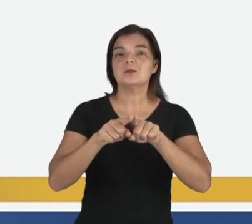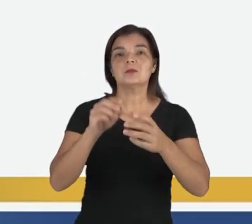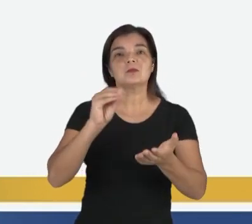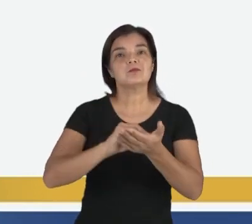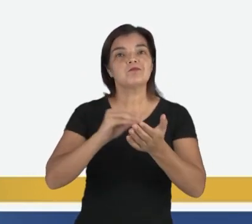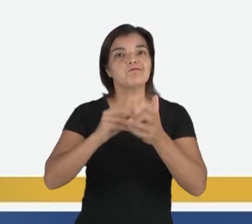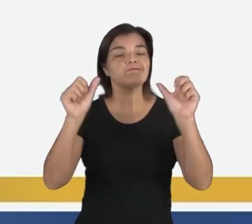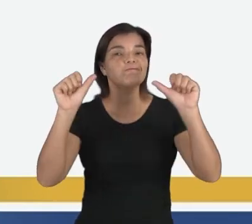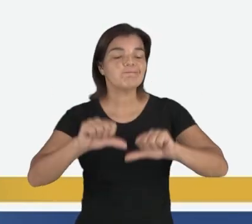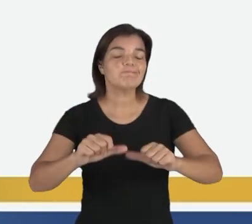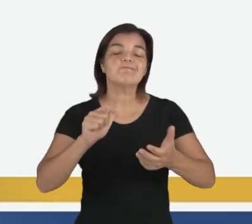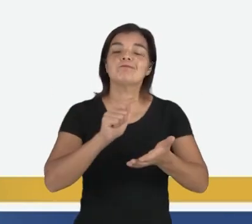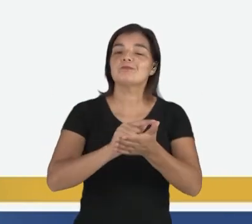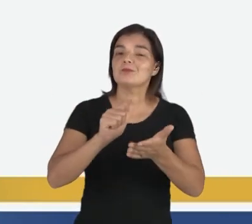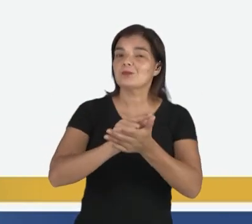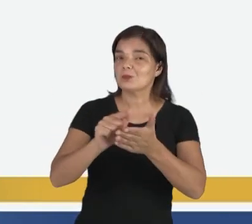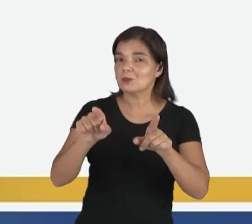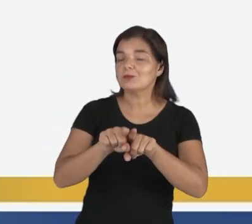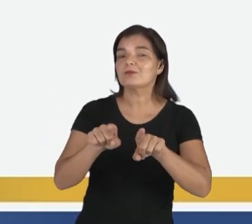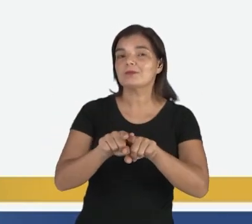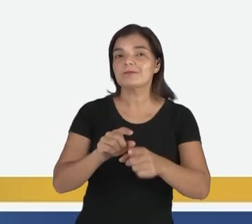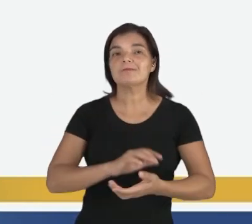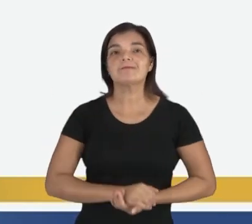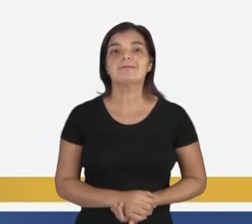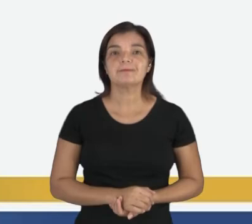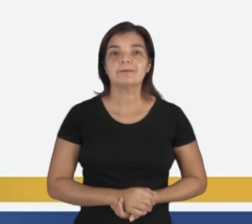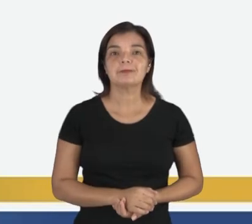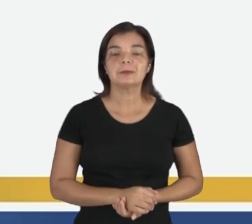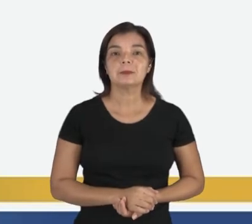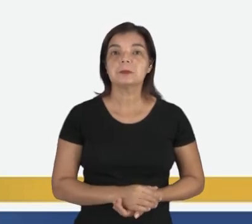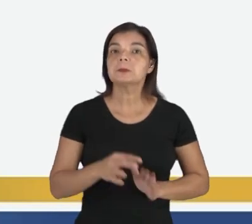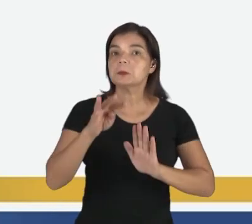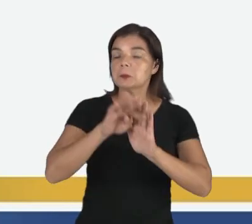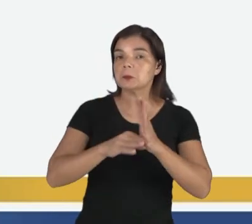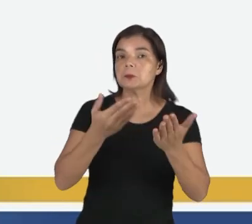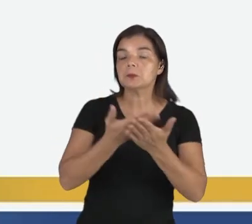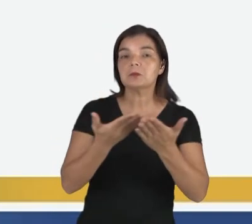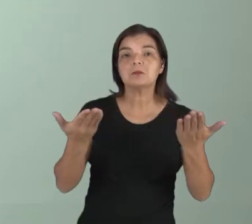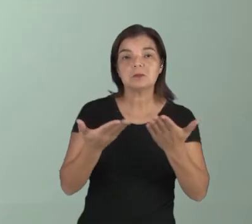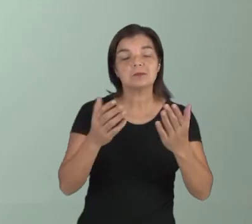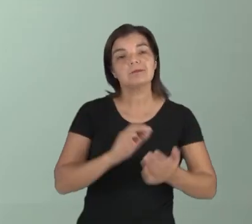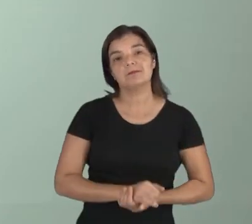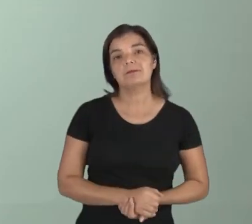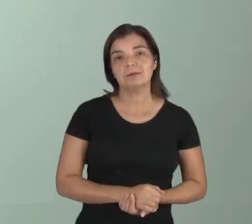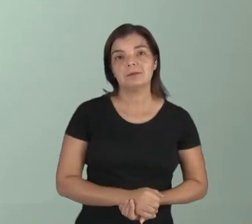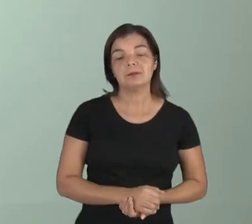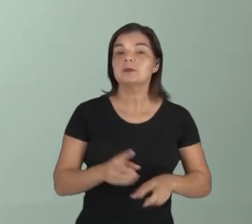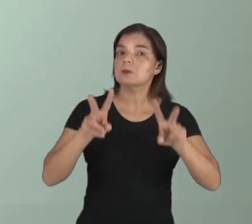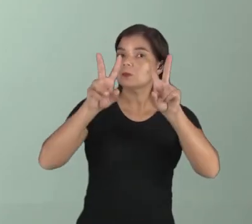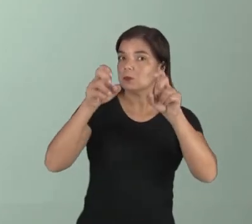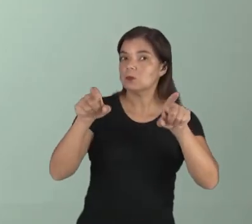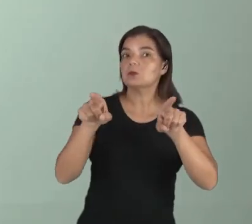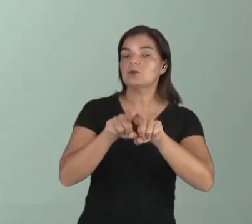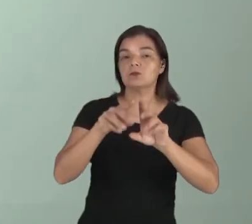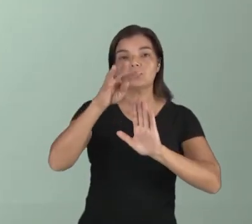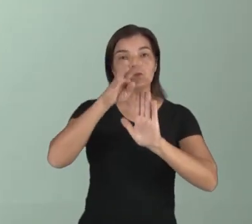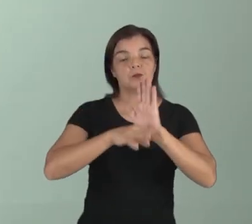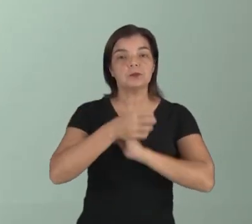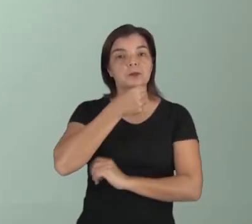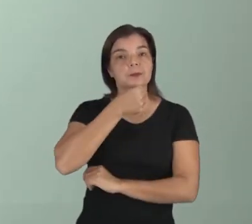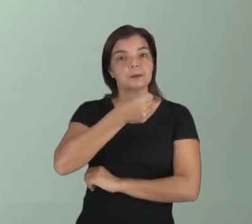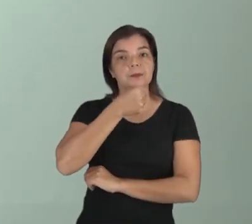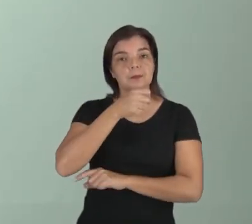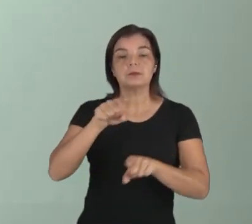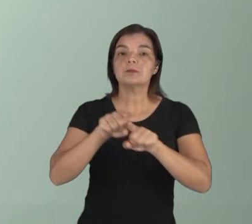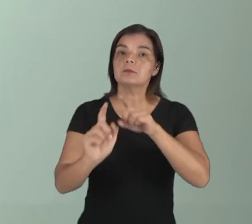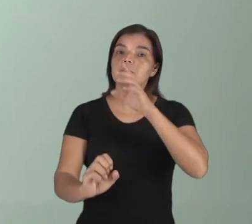e da falta de condições mínimas de higiene. O tema da nossa aula de hoje foi esse, tema de um texto